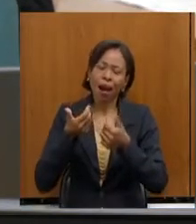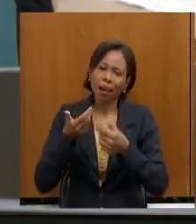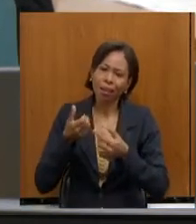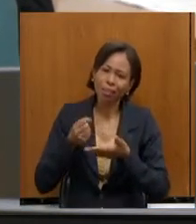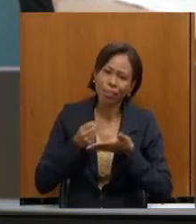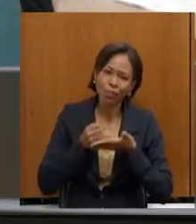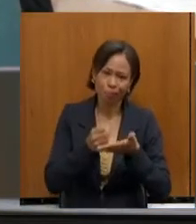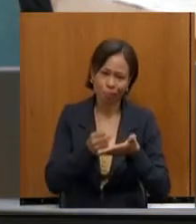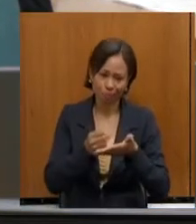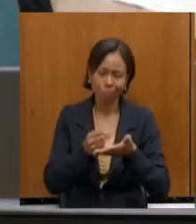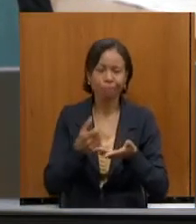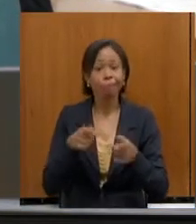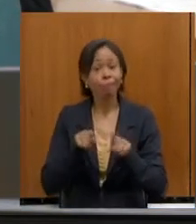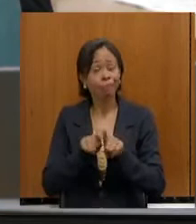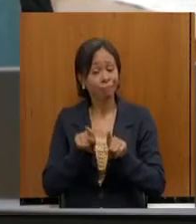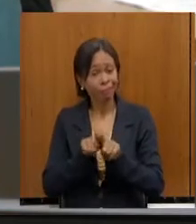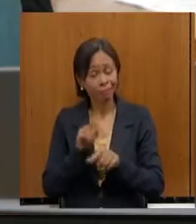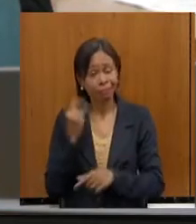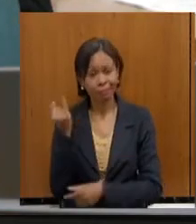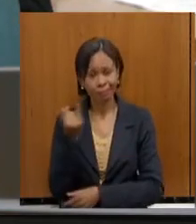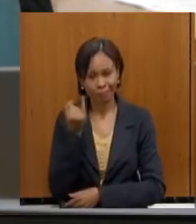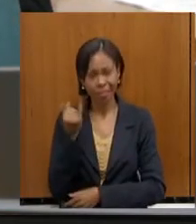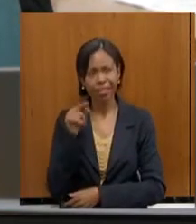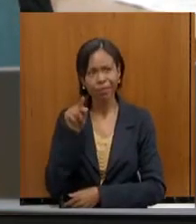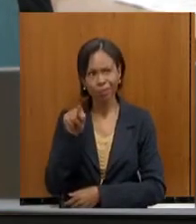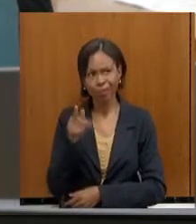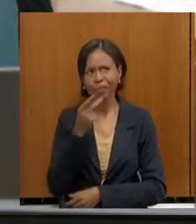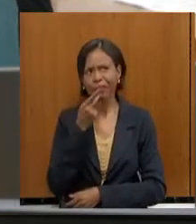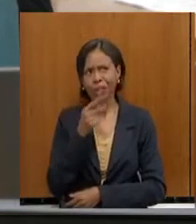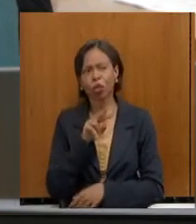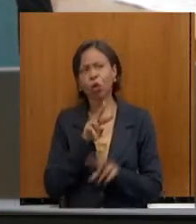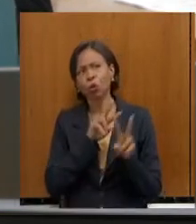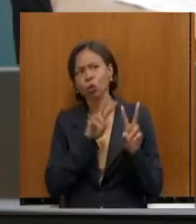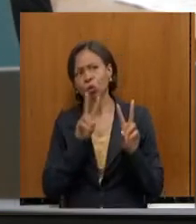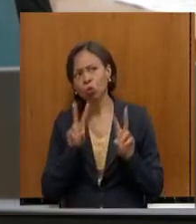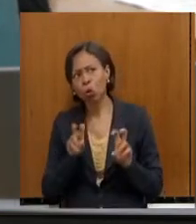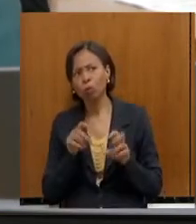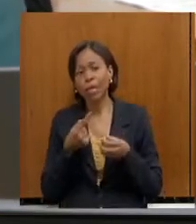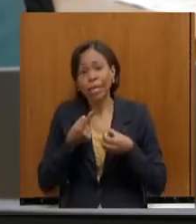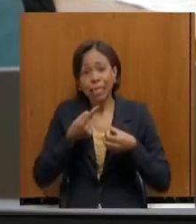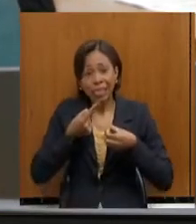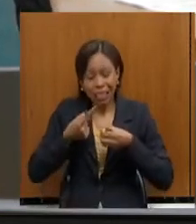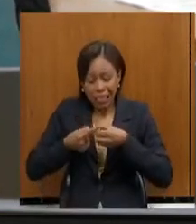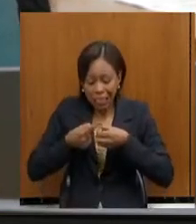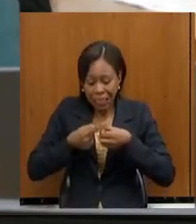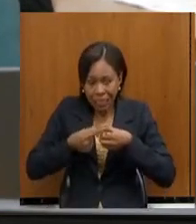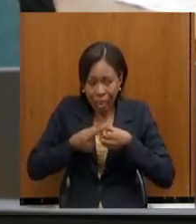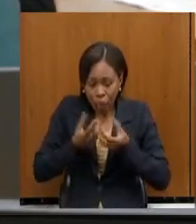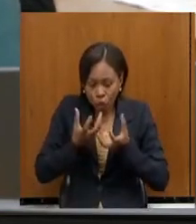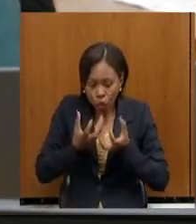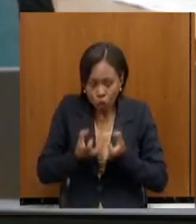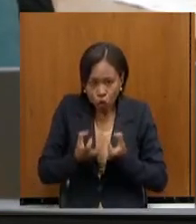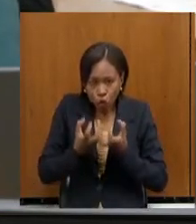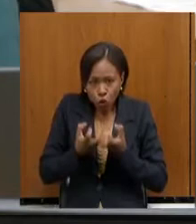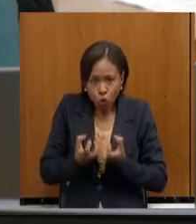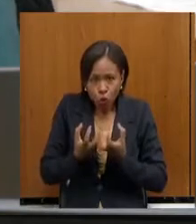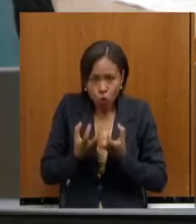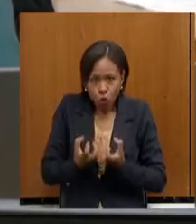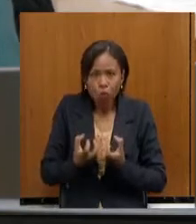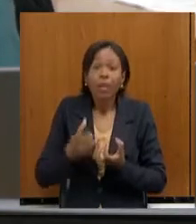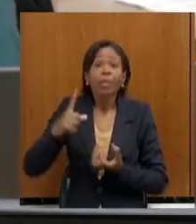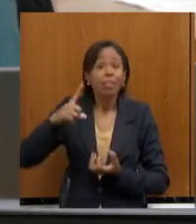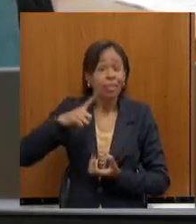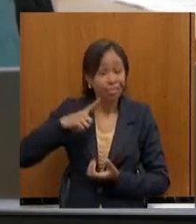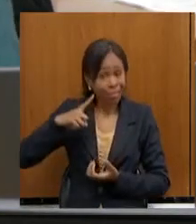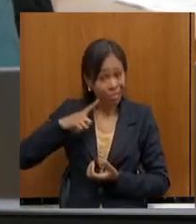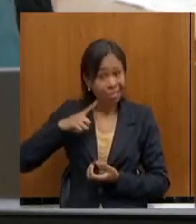efetivo o outro ponto importante né que você diz das cidades esponjas nós temos técnicas